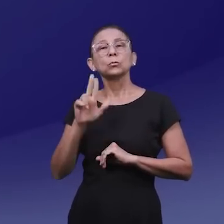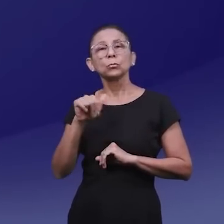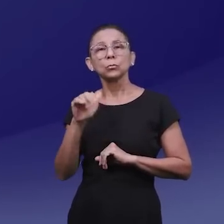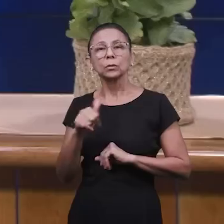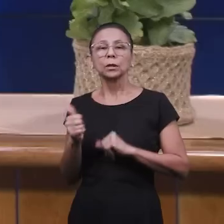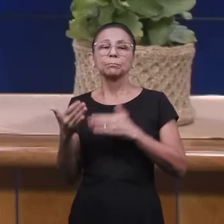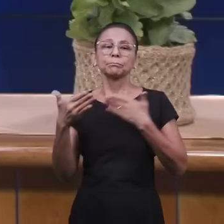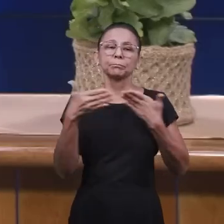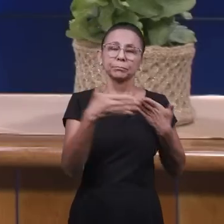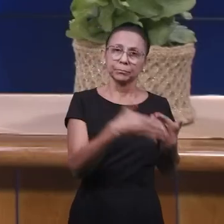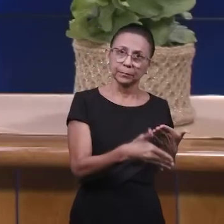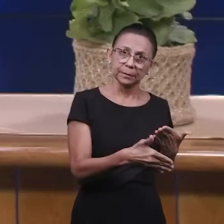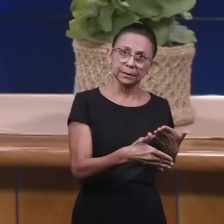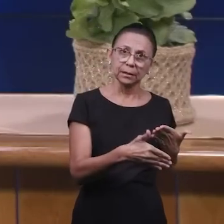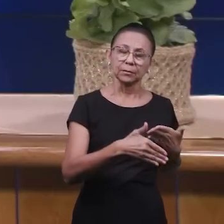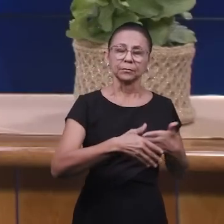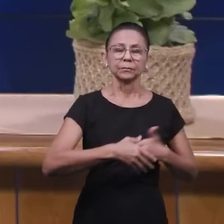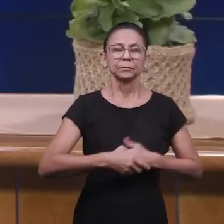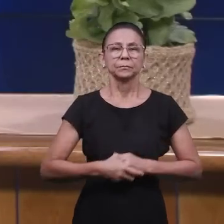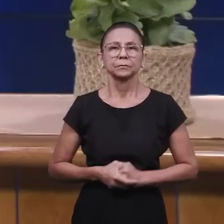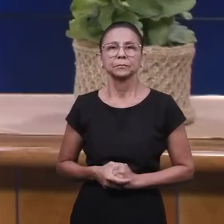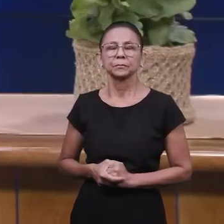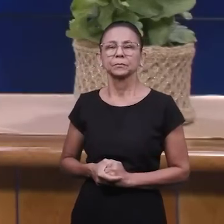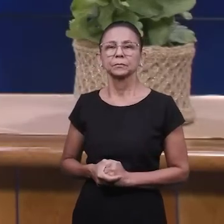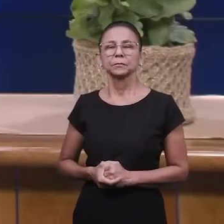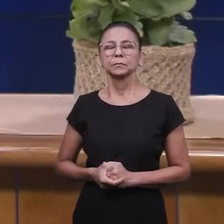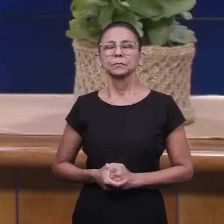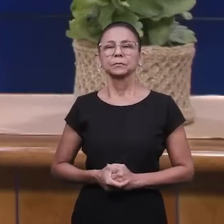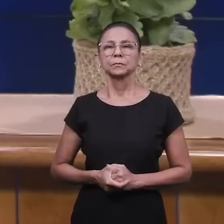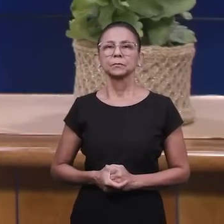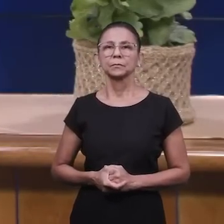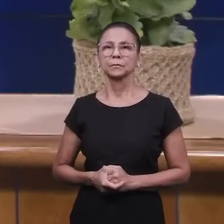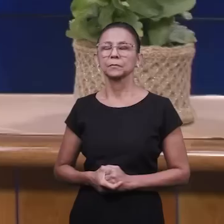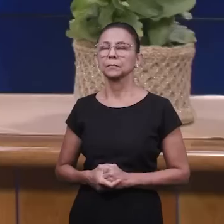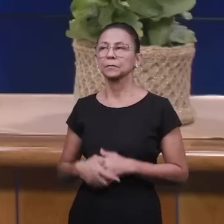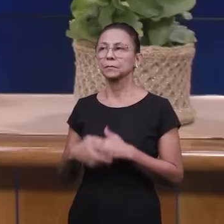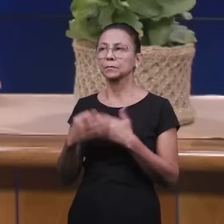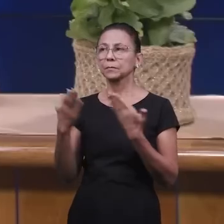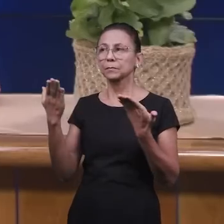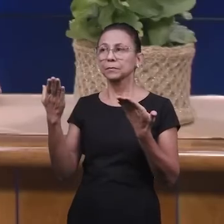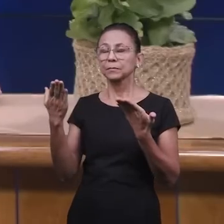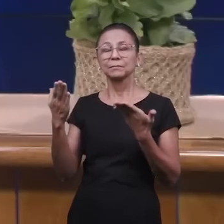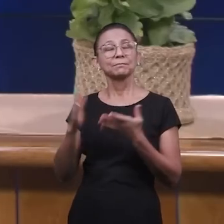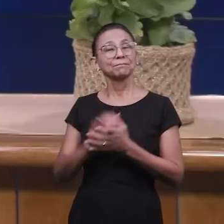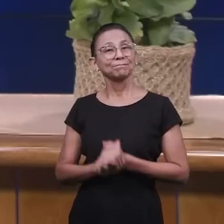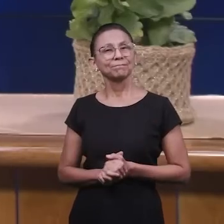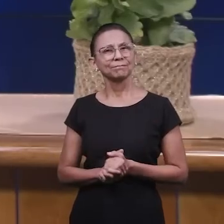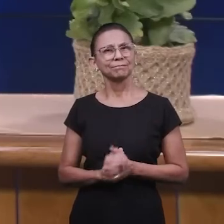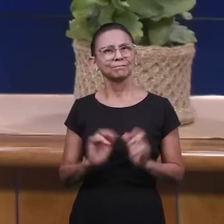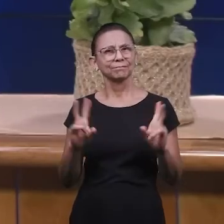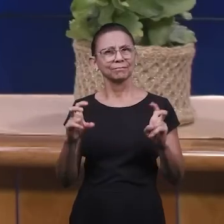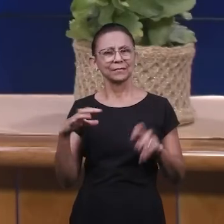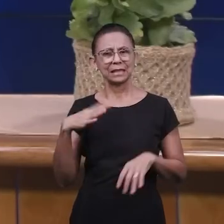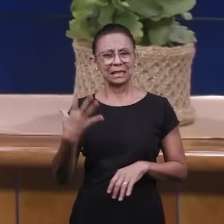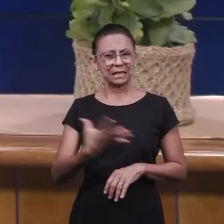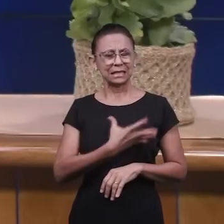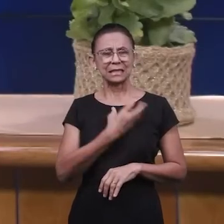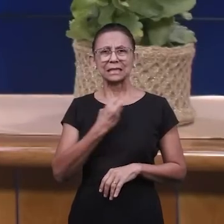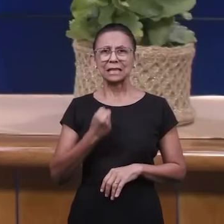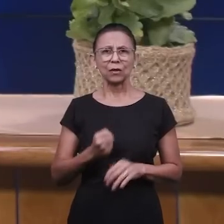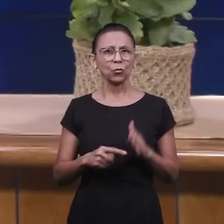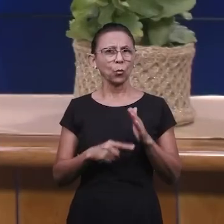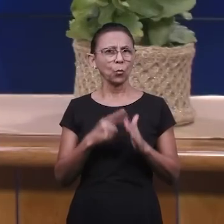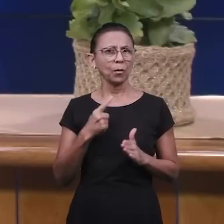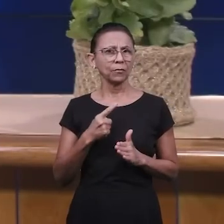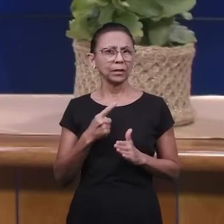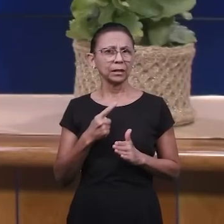as pessoas, às vezes, têm confundido com relação à salvação. Como vocês podem ver no slide seguindo, nós comentamos que